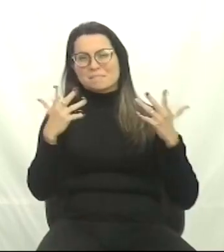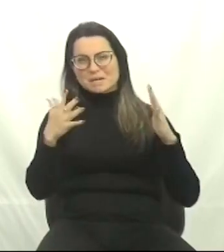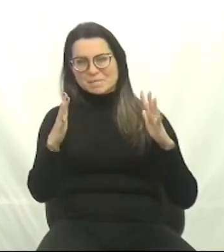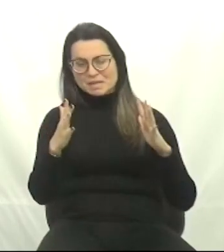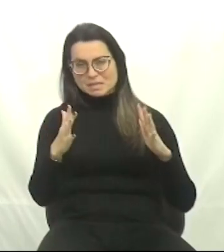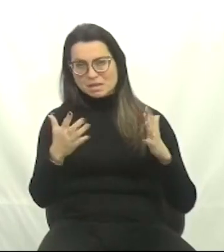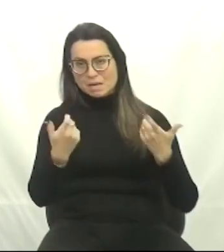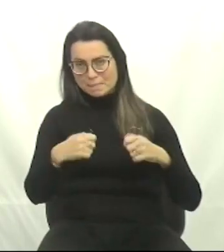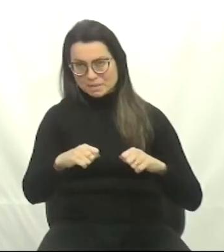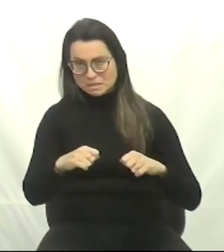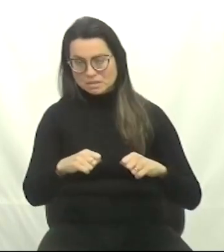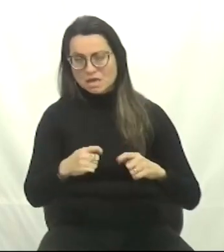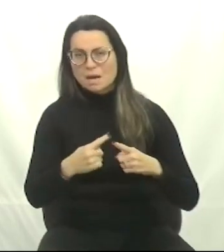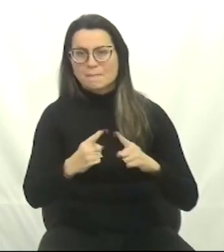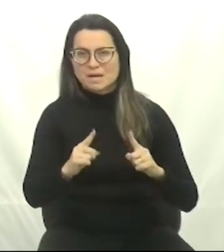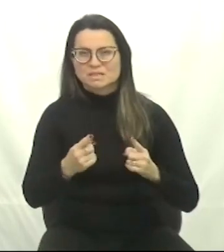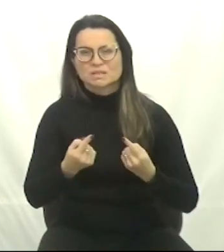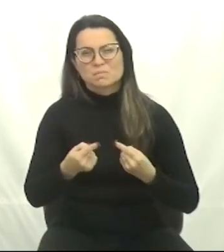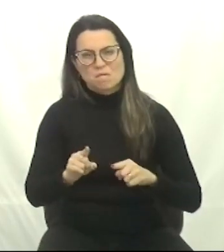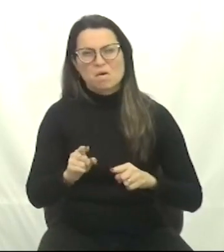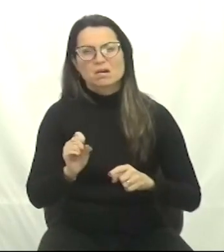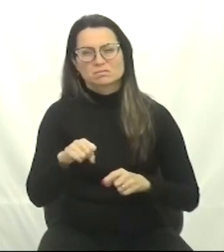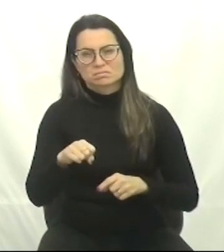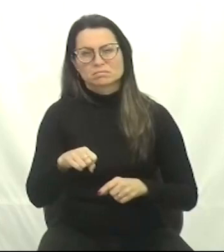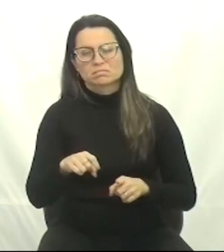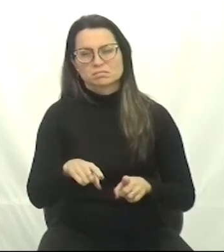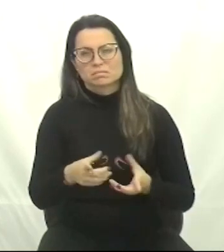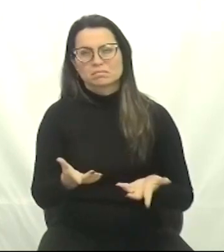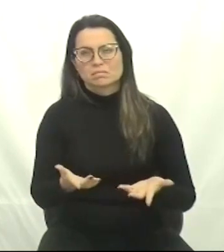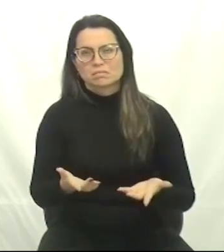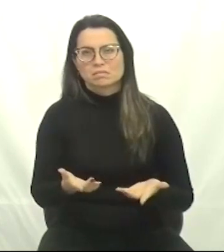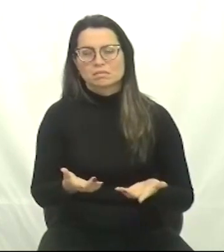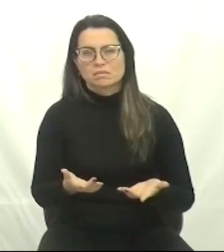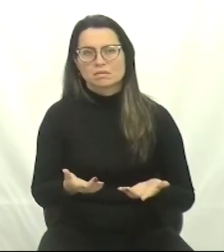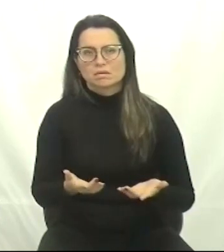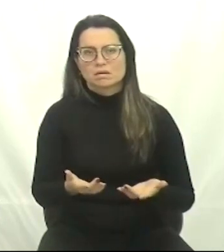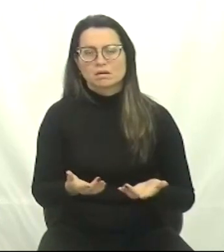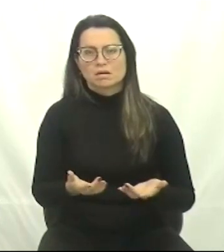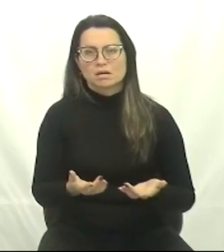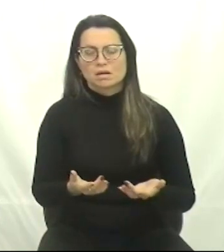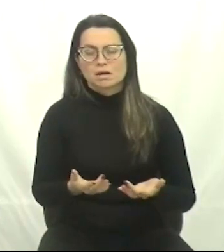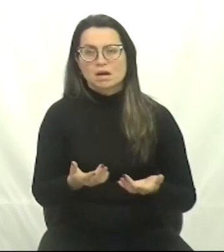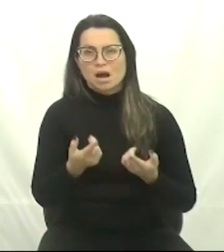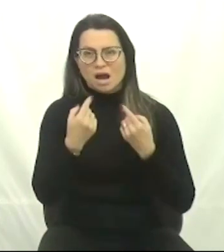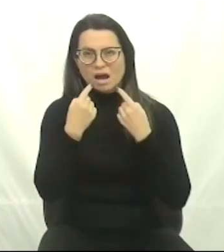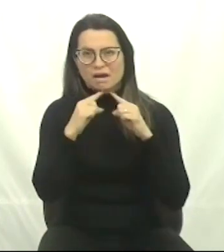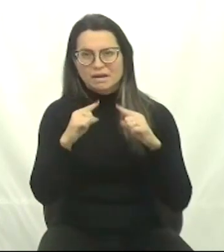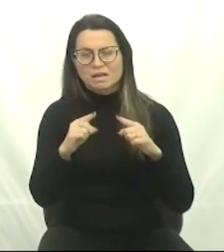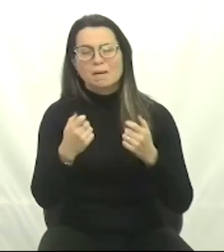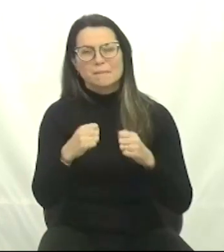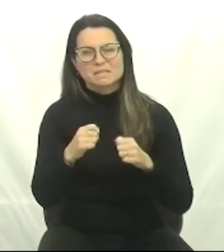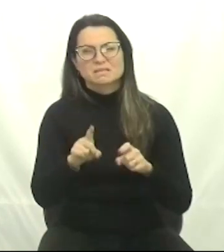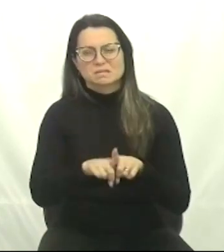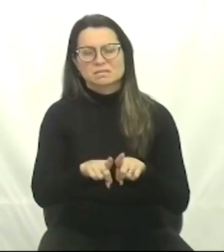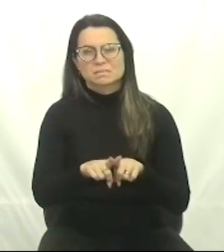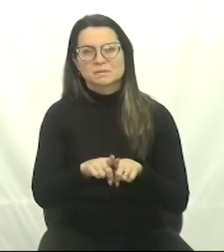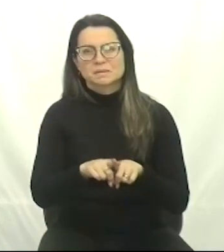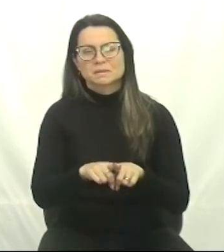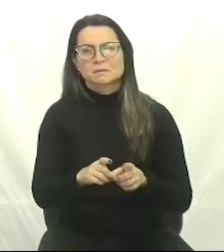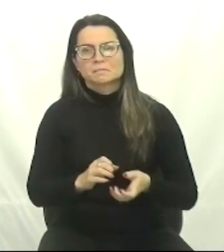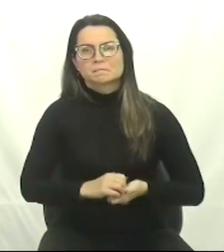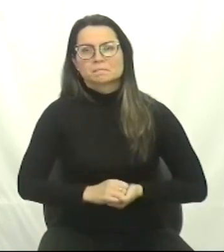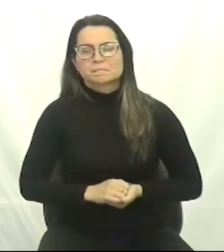elogiar. Como fiz anteriormente no meu horário político. Agora, quando nós temos que criticar, precisamos fazer a